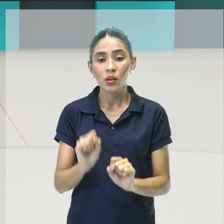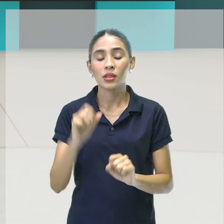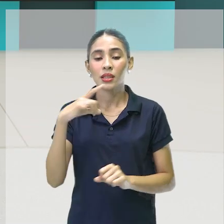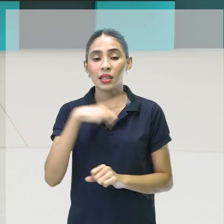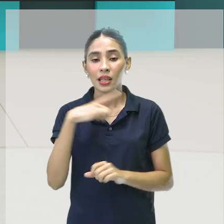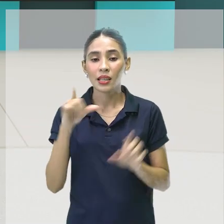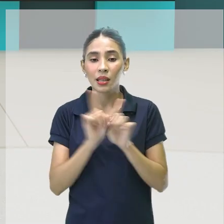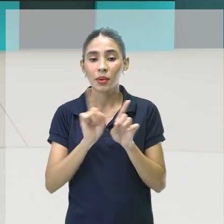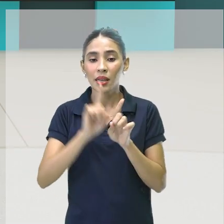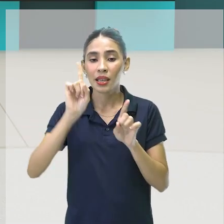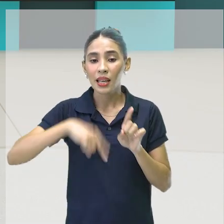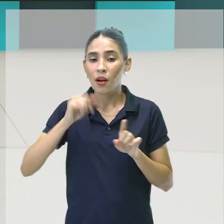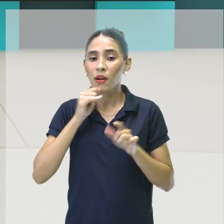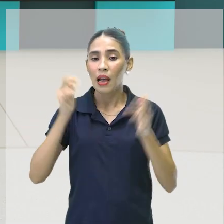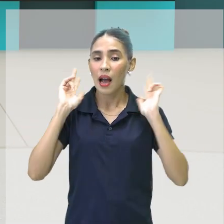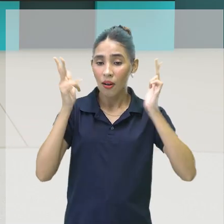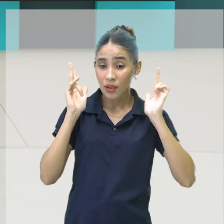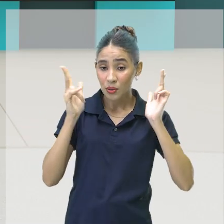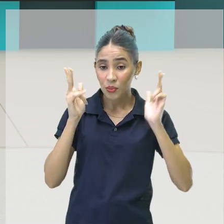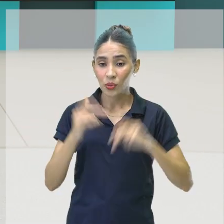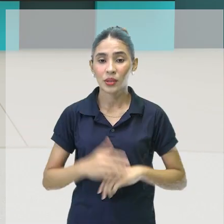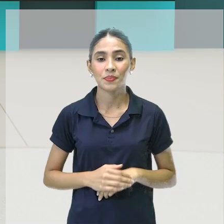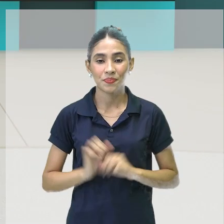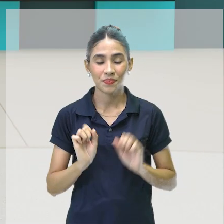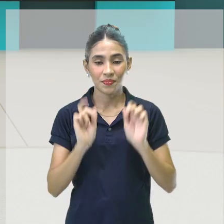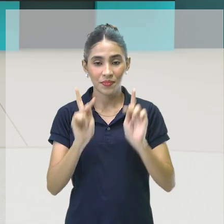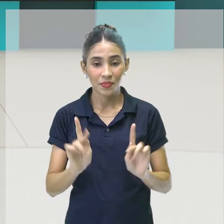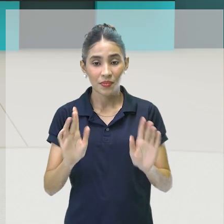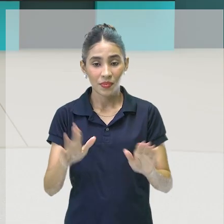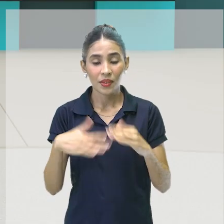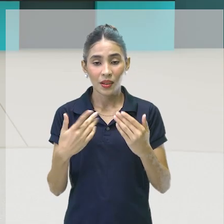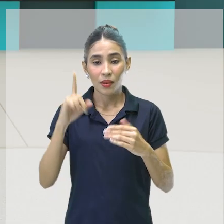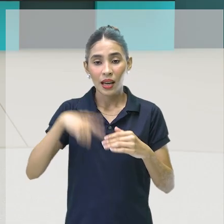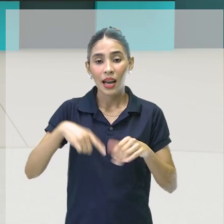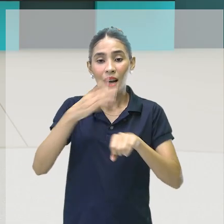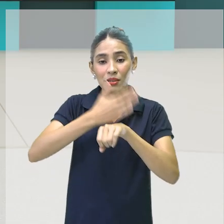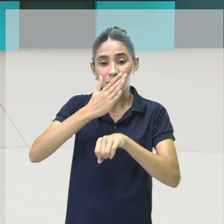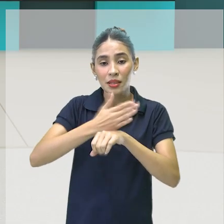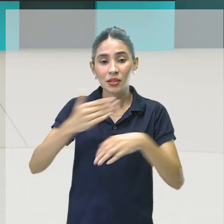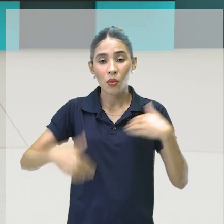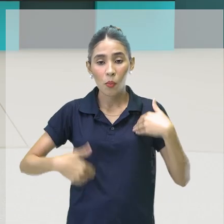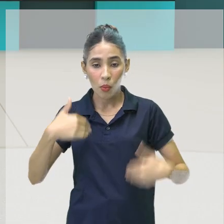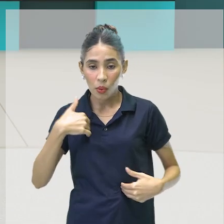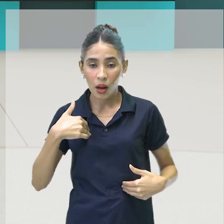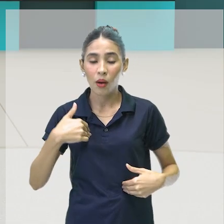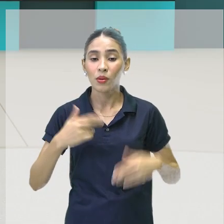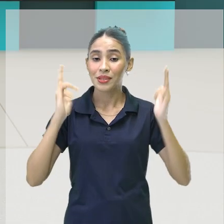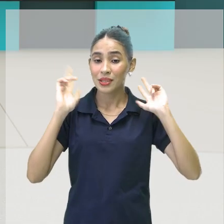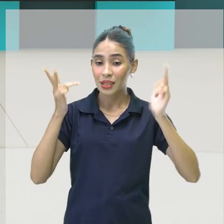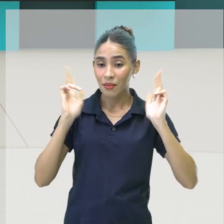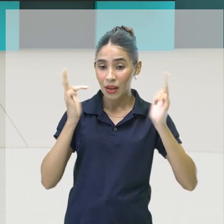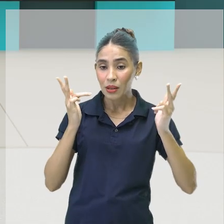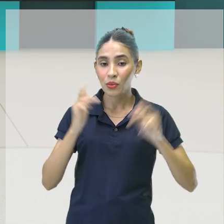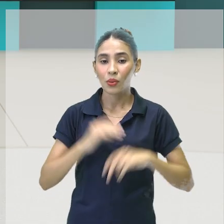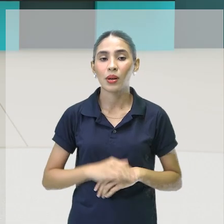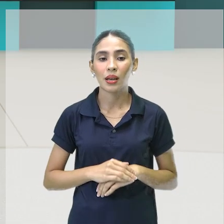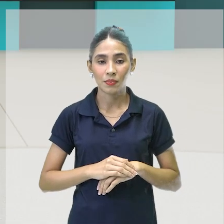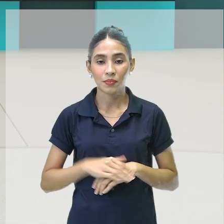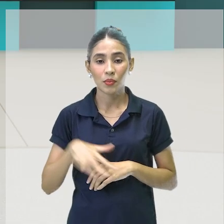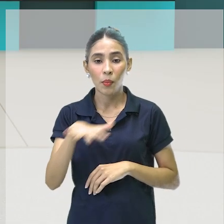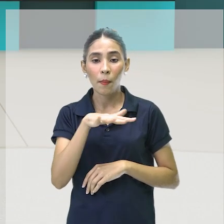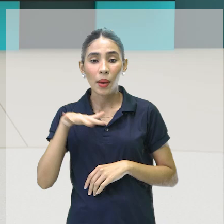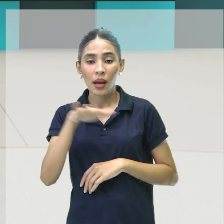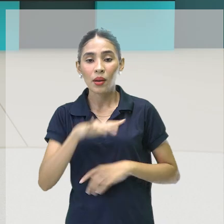aí que são altas aventuras, viu? Muito bem, então essas são as práticas corporais de aventura no meio, o